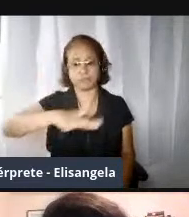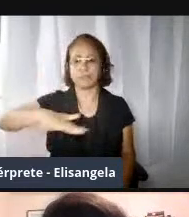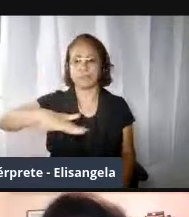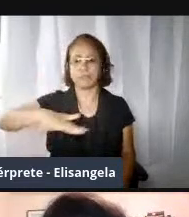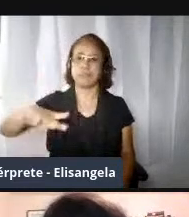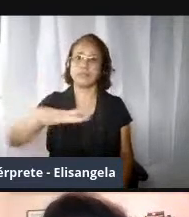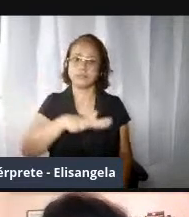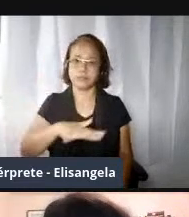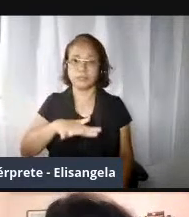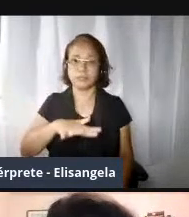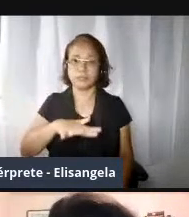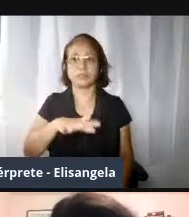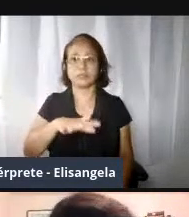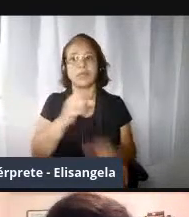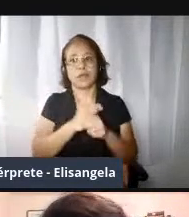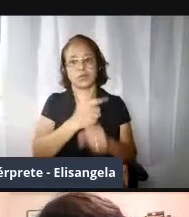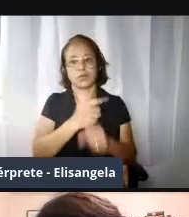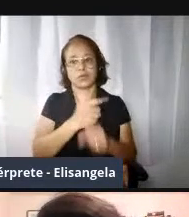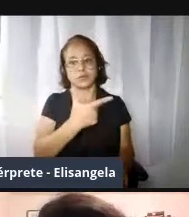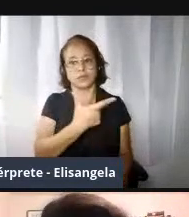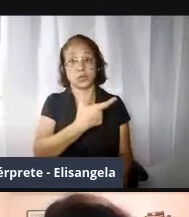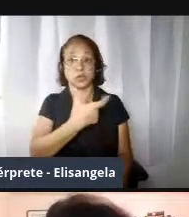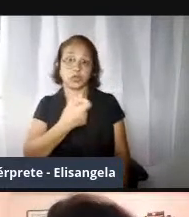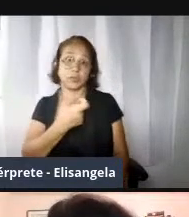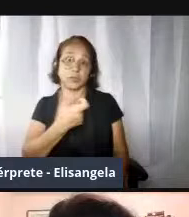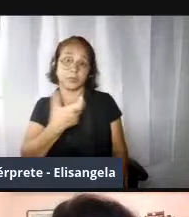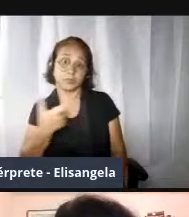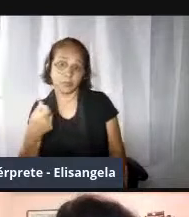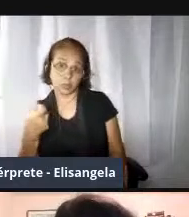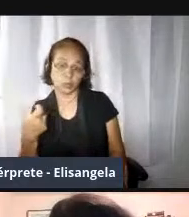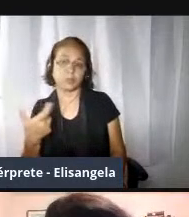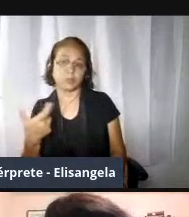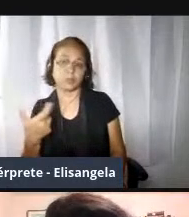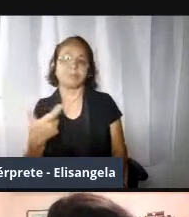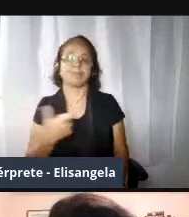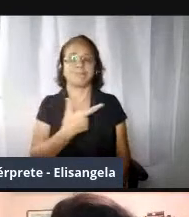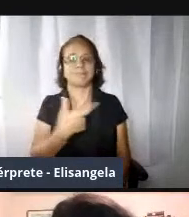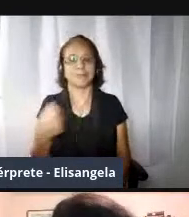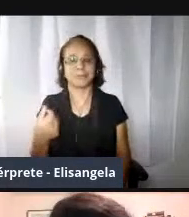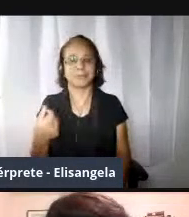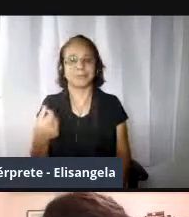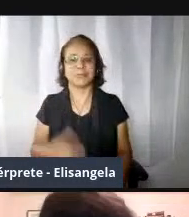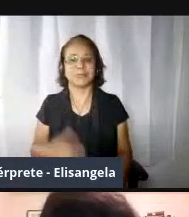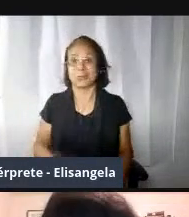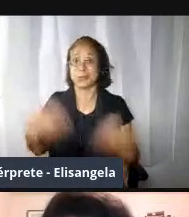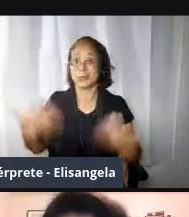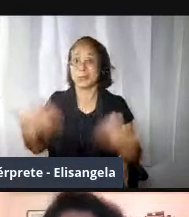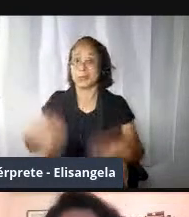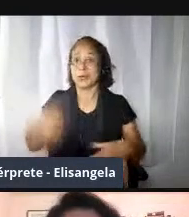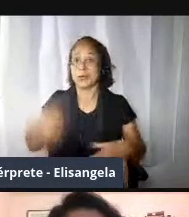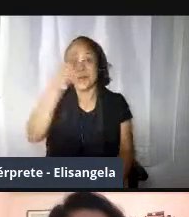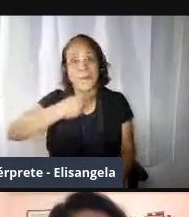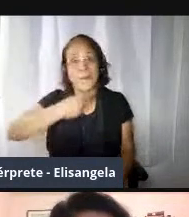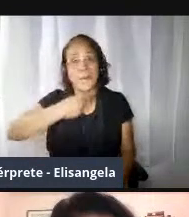2000. Para terminar, então, pronto. Ai, meu Deus, acabei uma hora. Eu falei demais, mas está